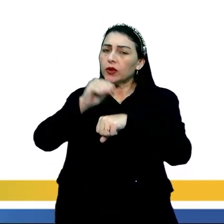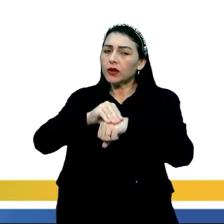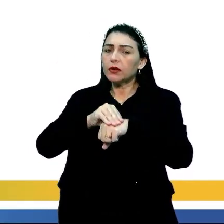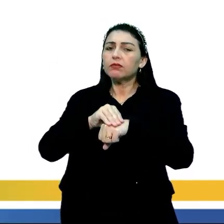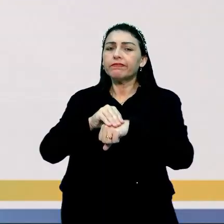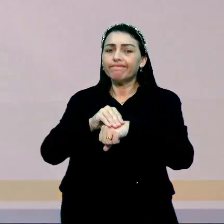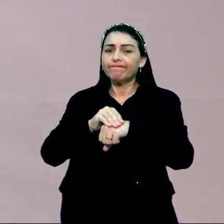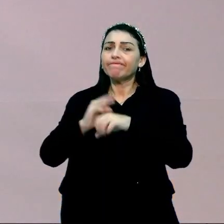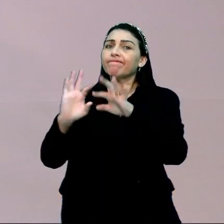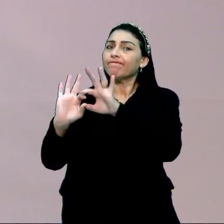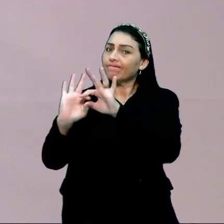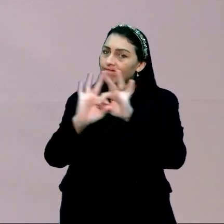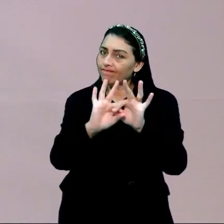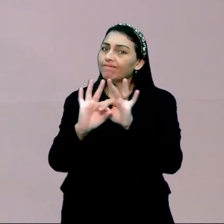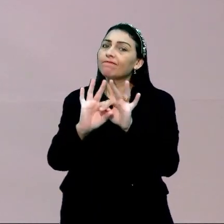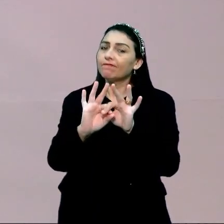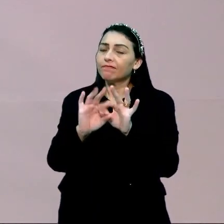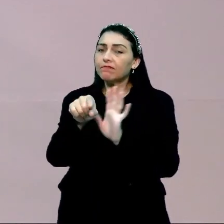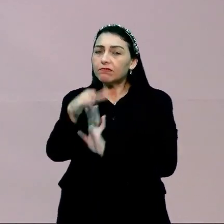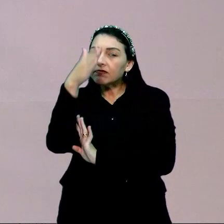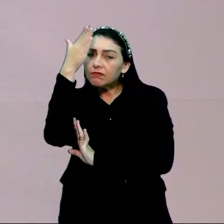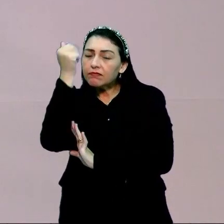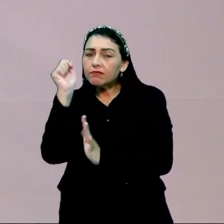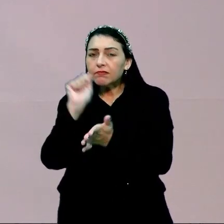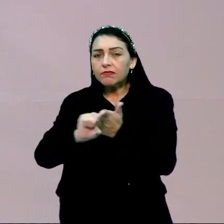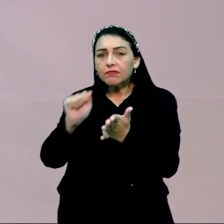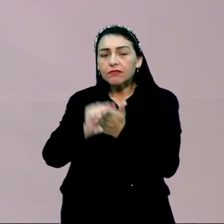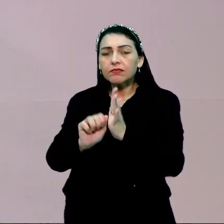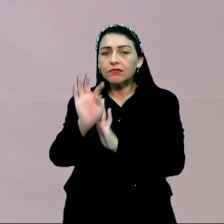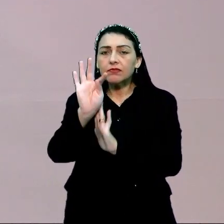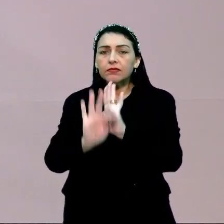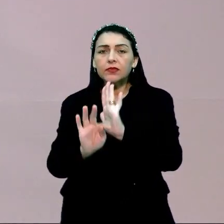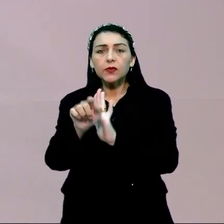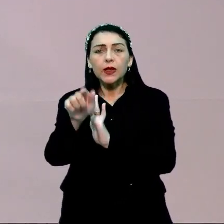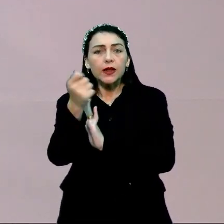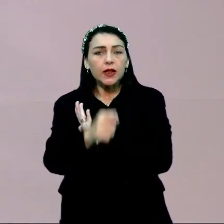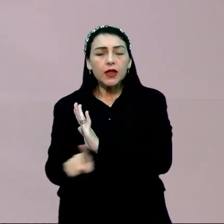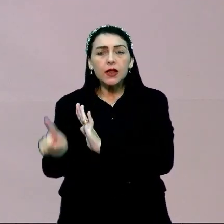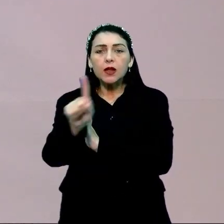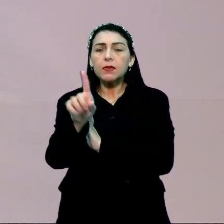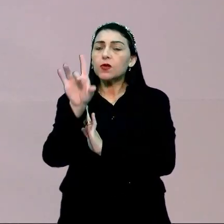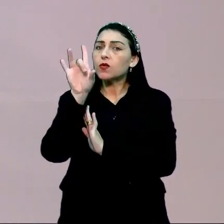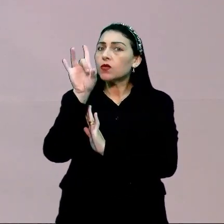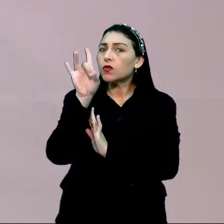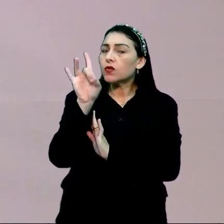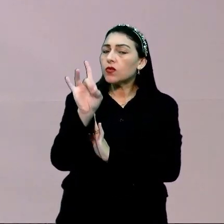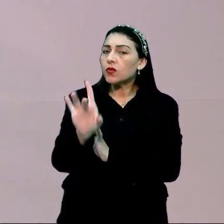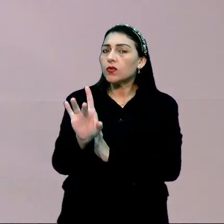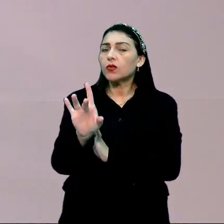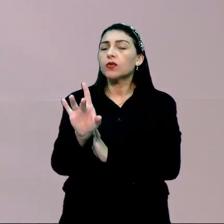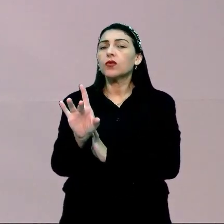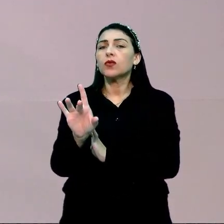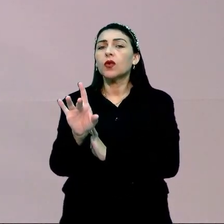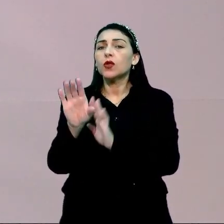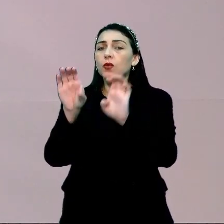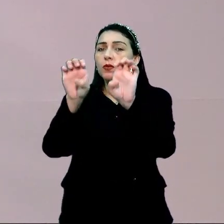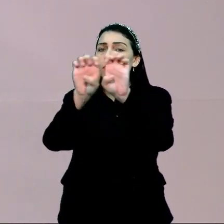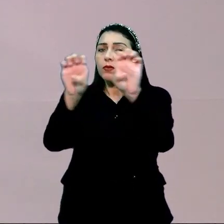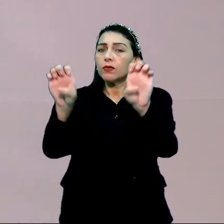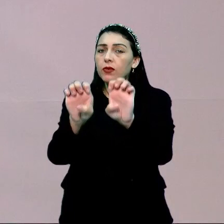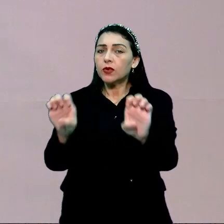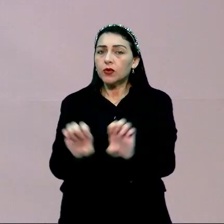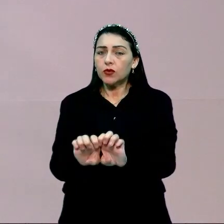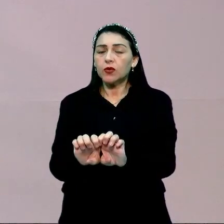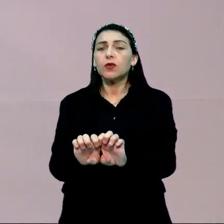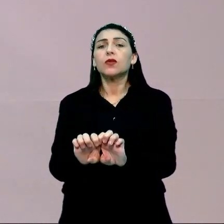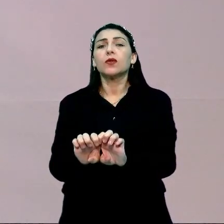conhecimento? Você sabe que para escrever um texto, você não necessita somente de uma estrutura. Ah, eu